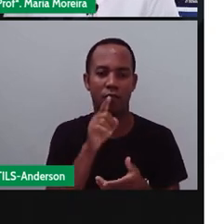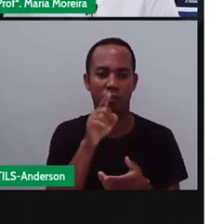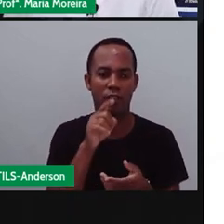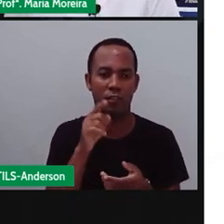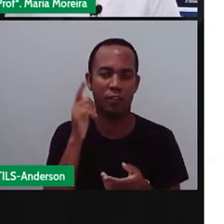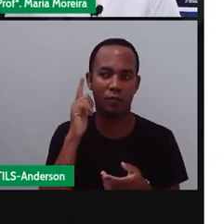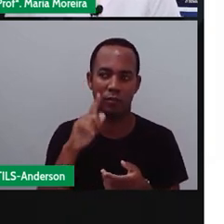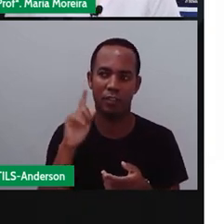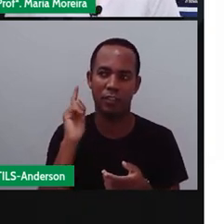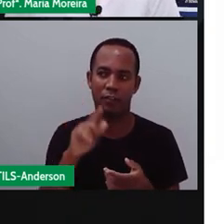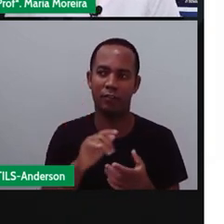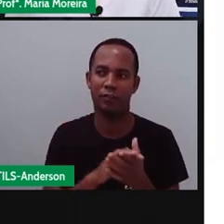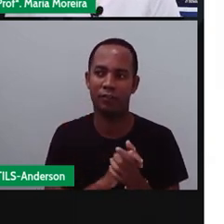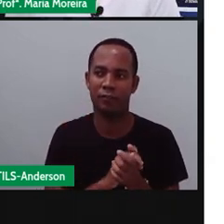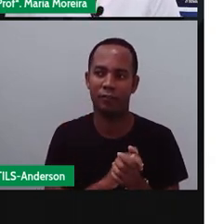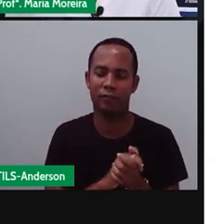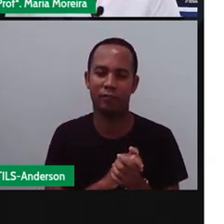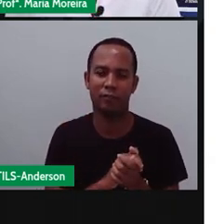você é provanha?